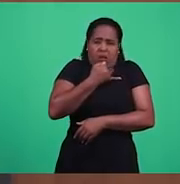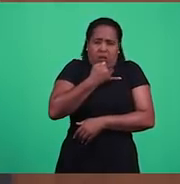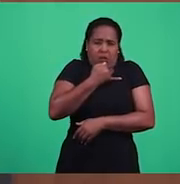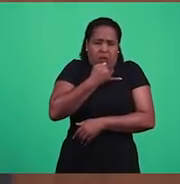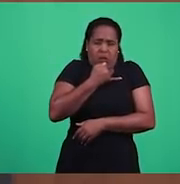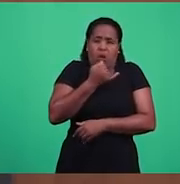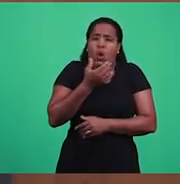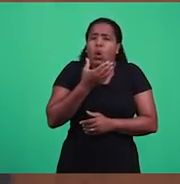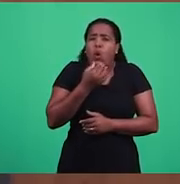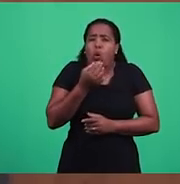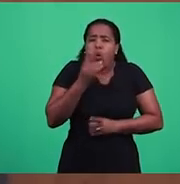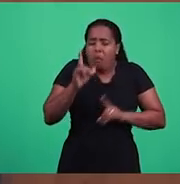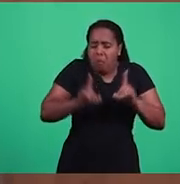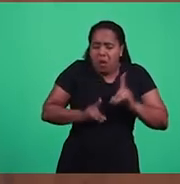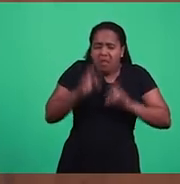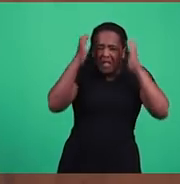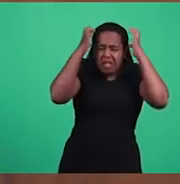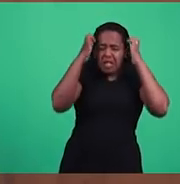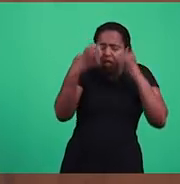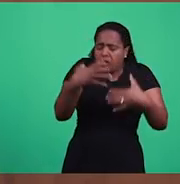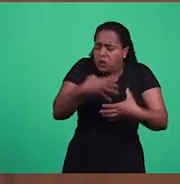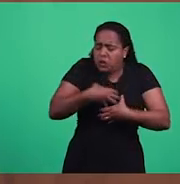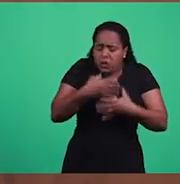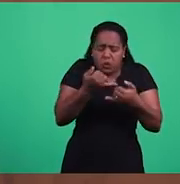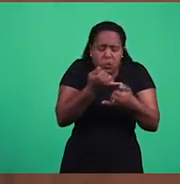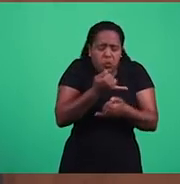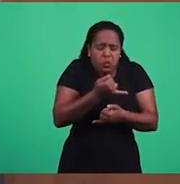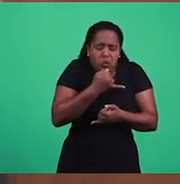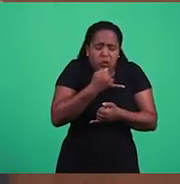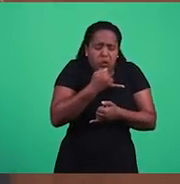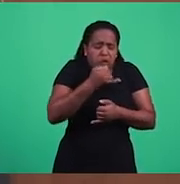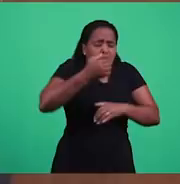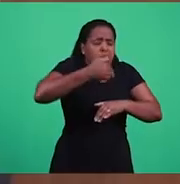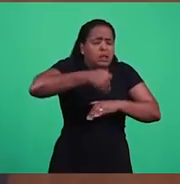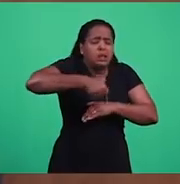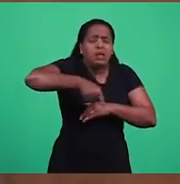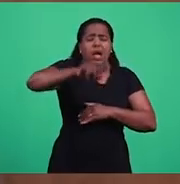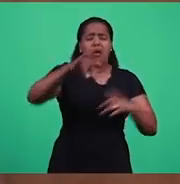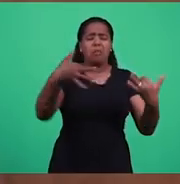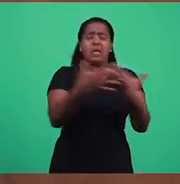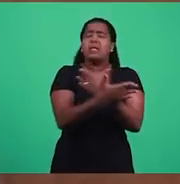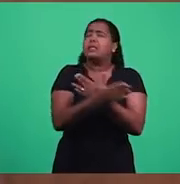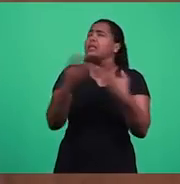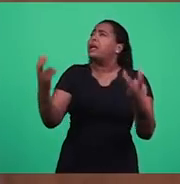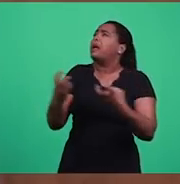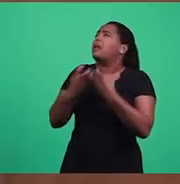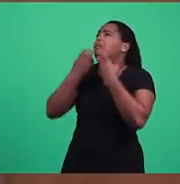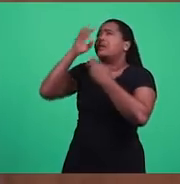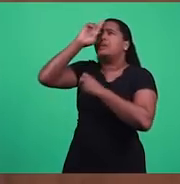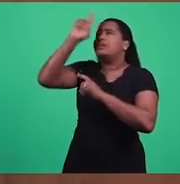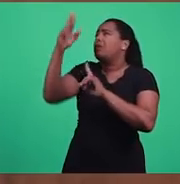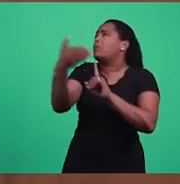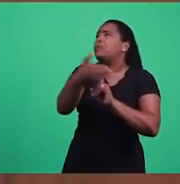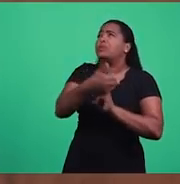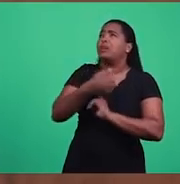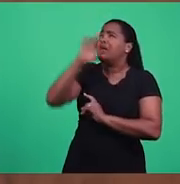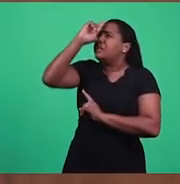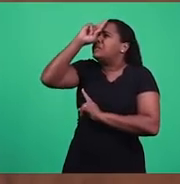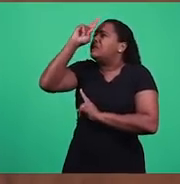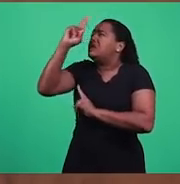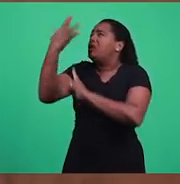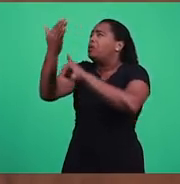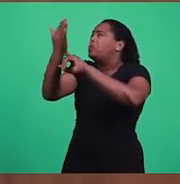ficou muito triste e saiu clamando pela cidade, Senhor, nos guarda, Senhor, nos ajuda,